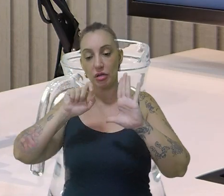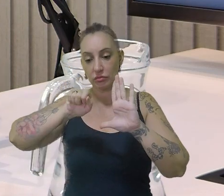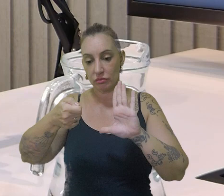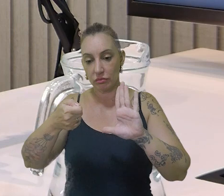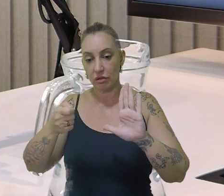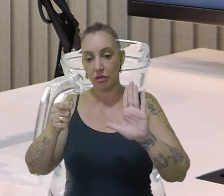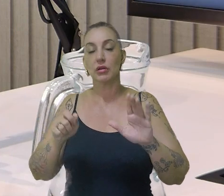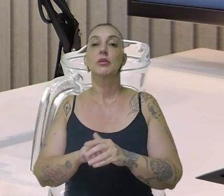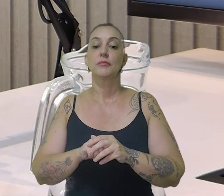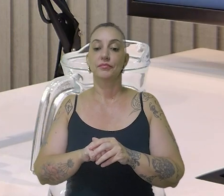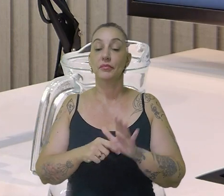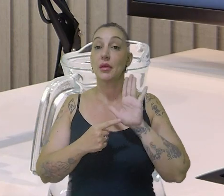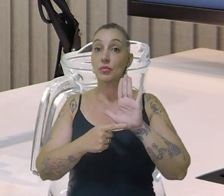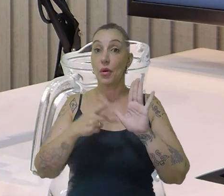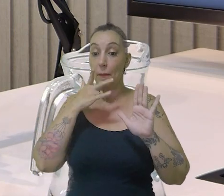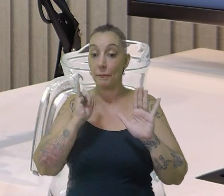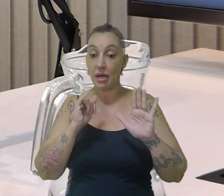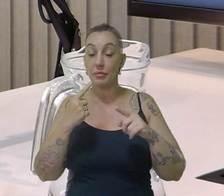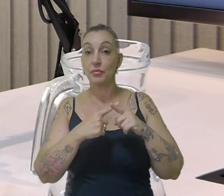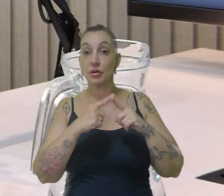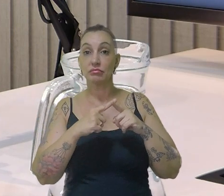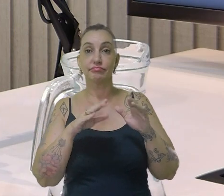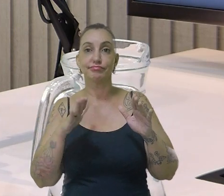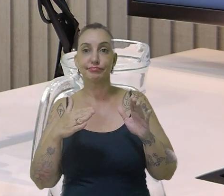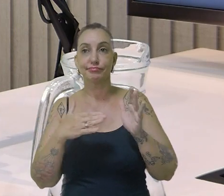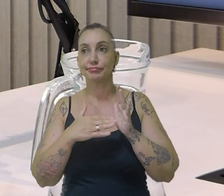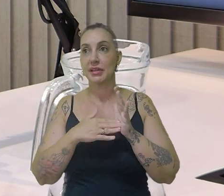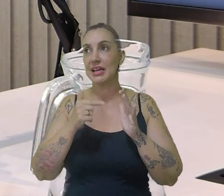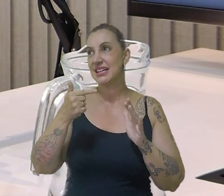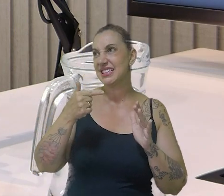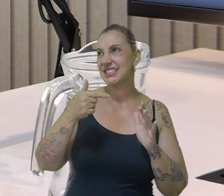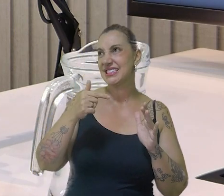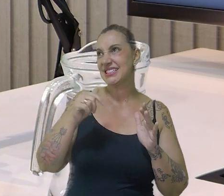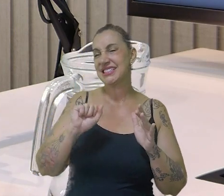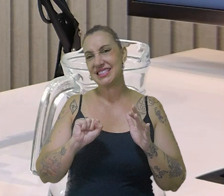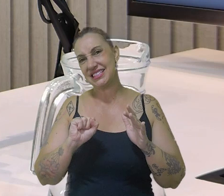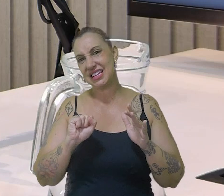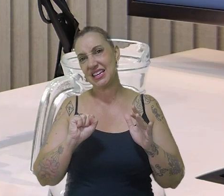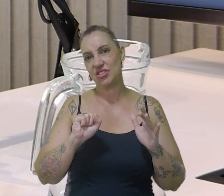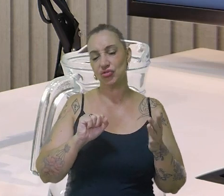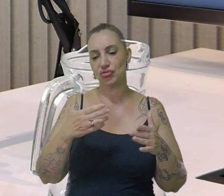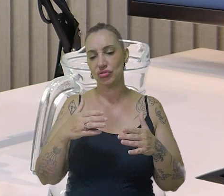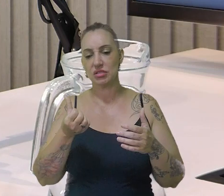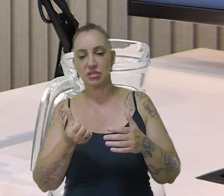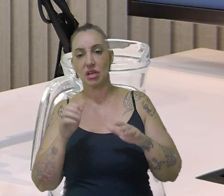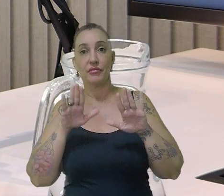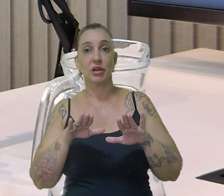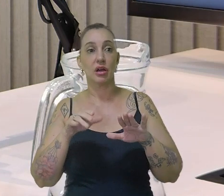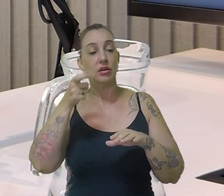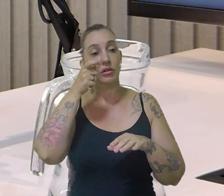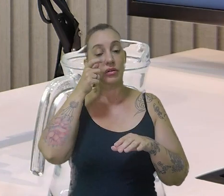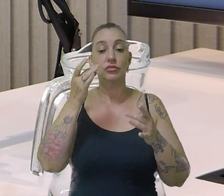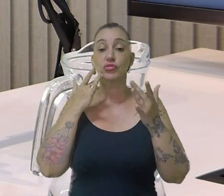que ficasse ali na porta e tal e indicaram o meu pai porque ele ficava ali até mais ou menos umas 19 18 horas na loja saía de lá e ficava na